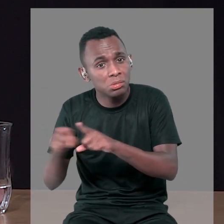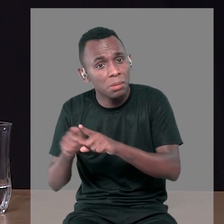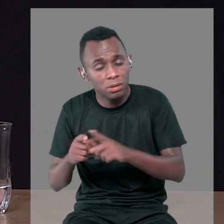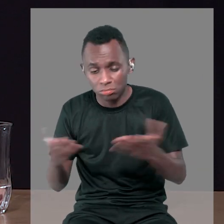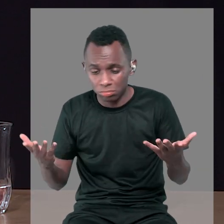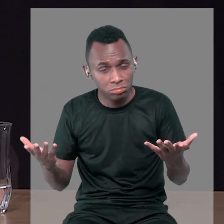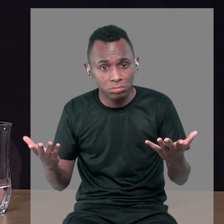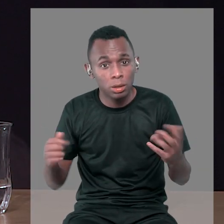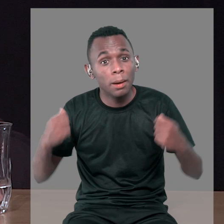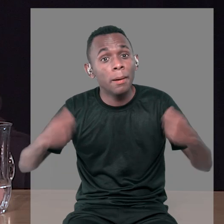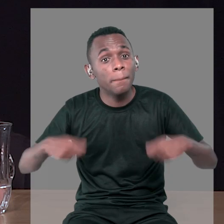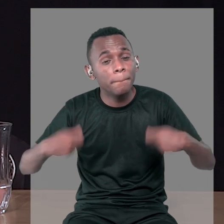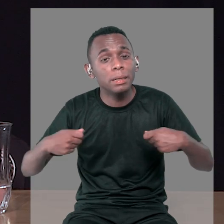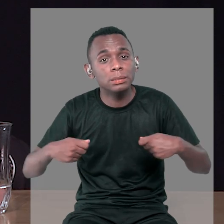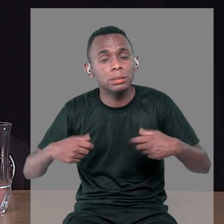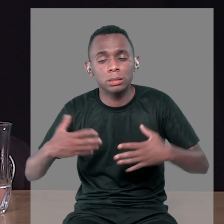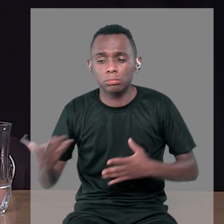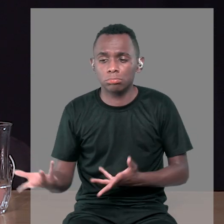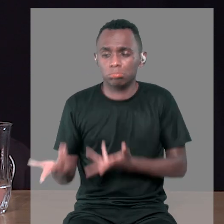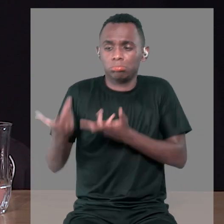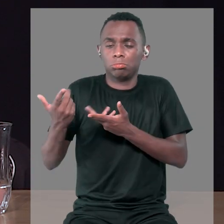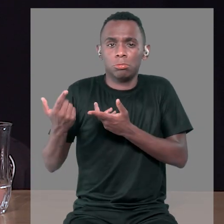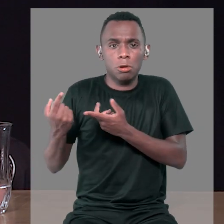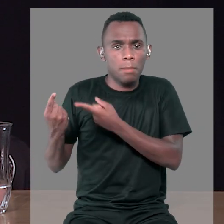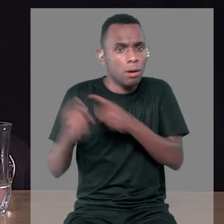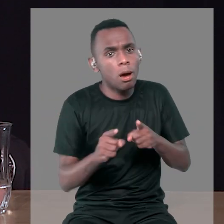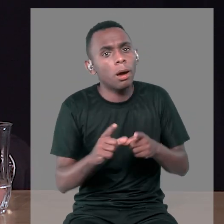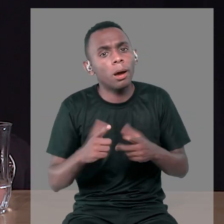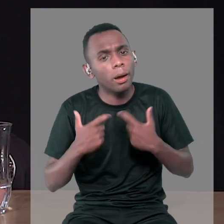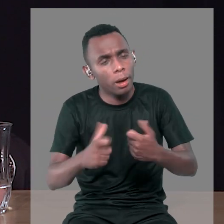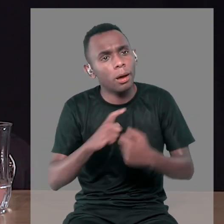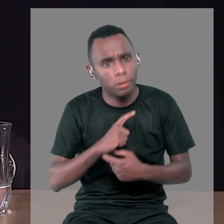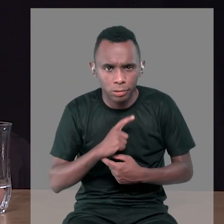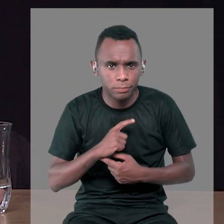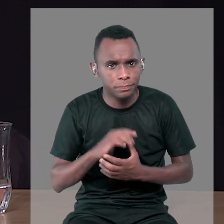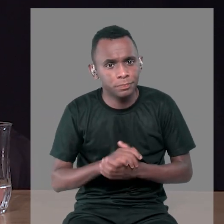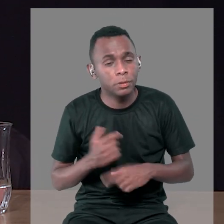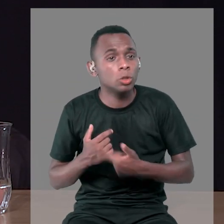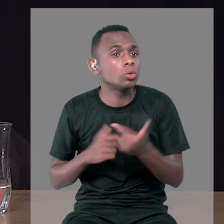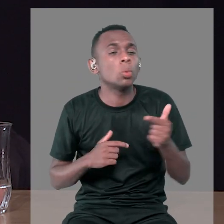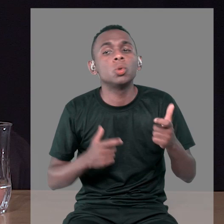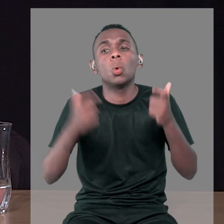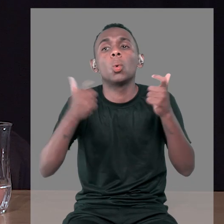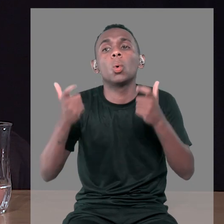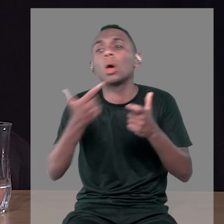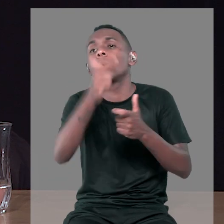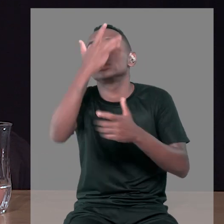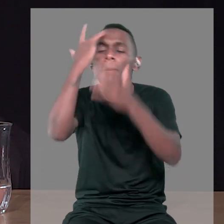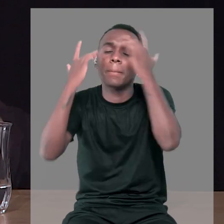Porque era preciso ser nobre para combater. Não havia lugar, né, para as outras camadas da